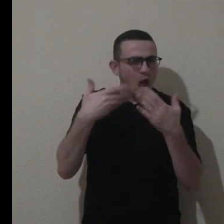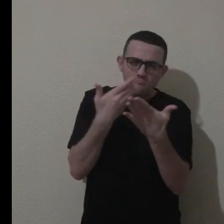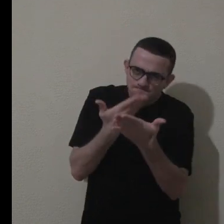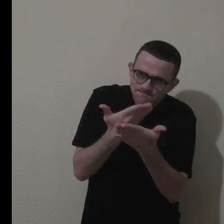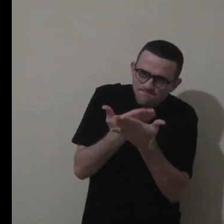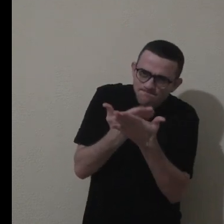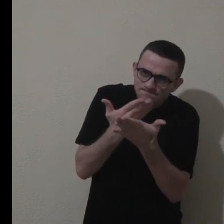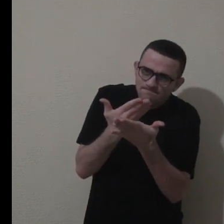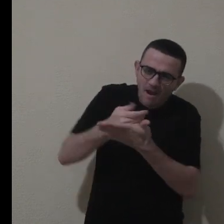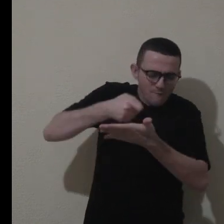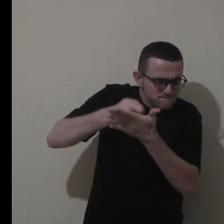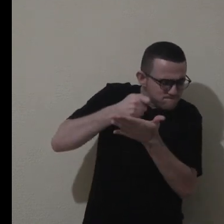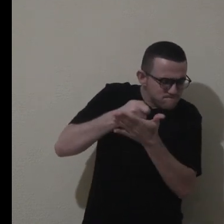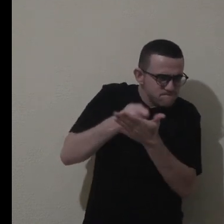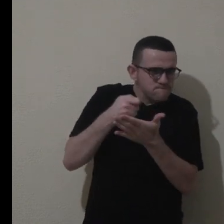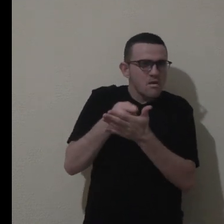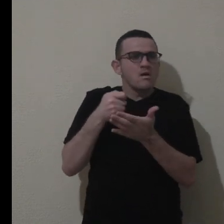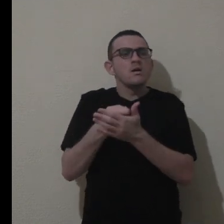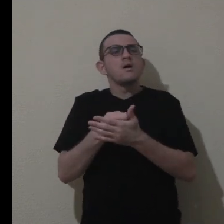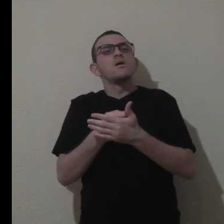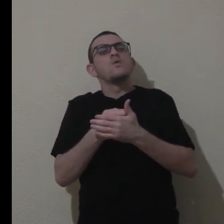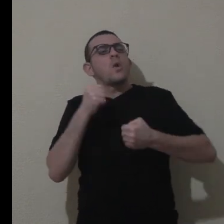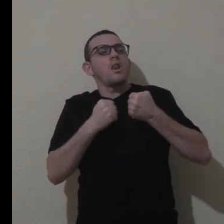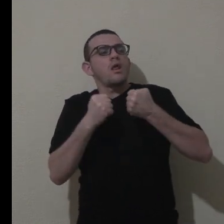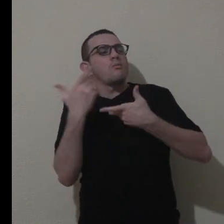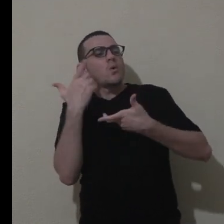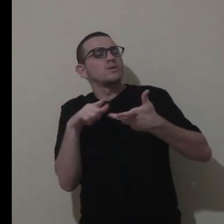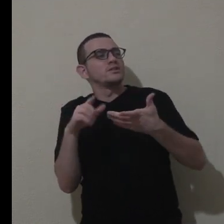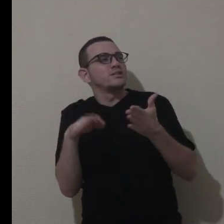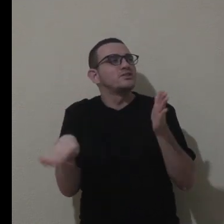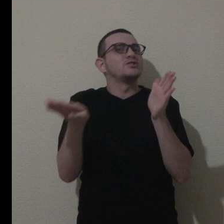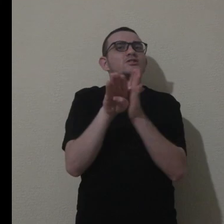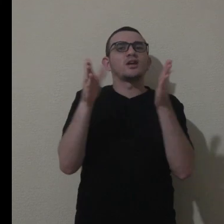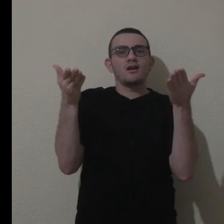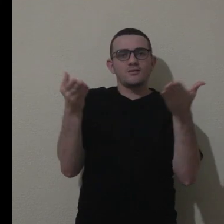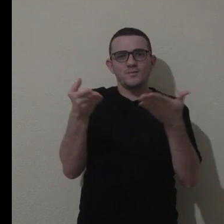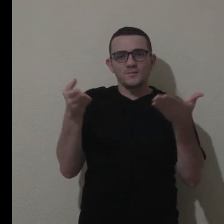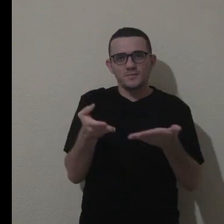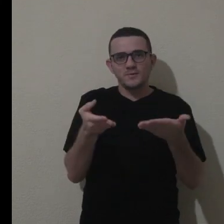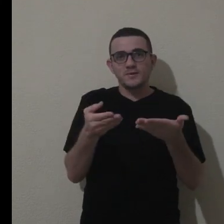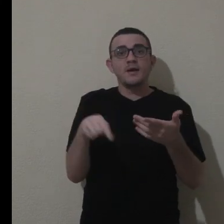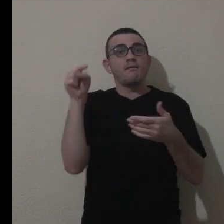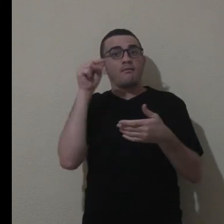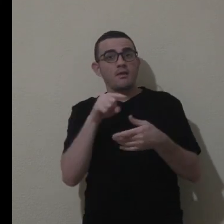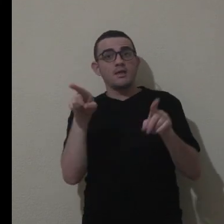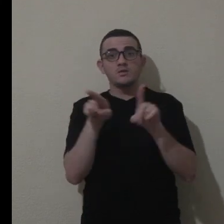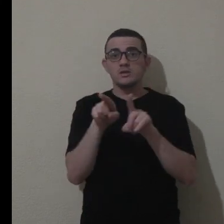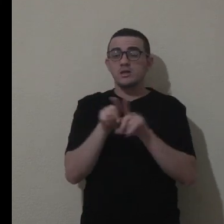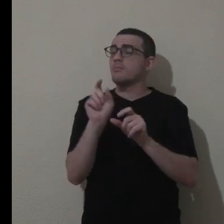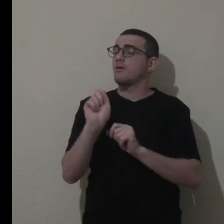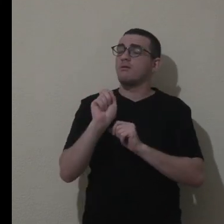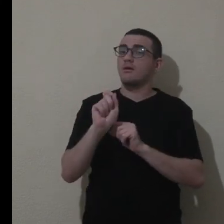muito, né, nessa corrida para chegar onde vocês estão hoje. E isso, certamente,